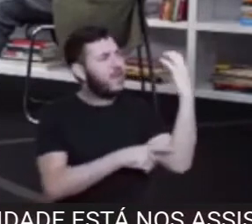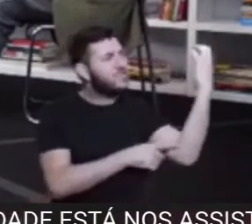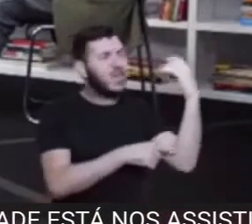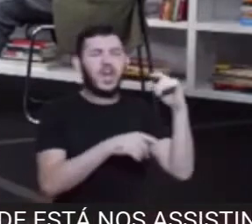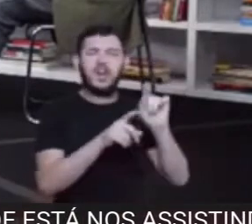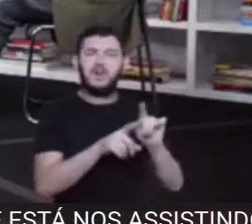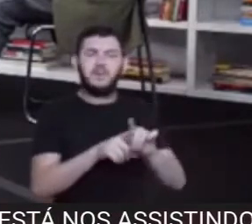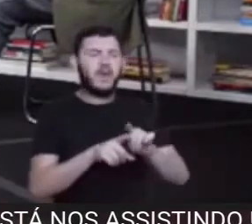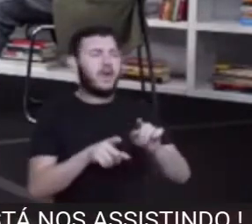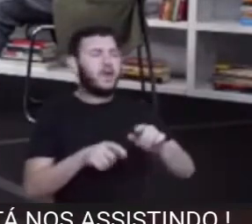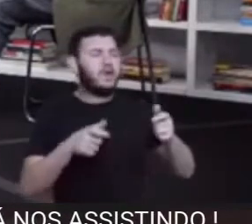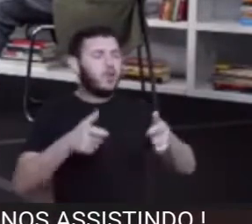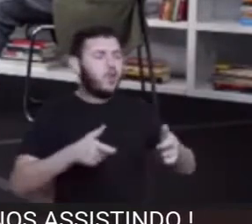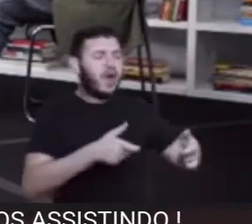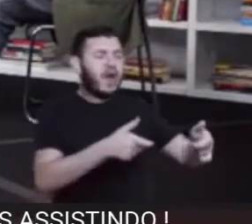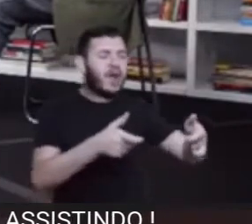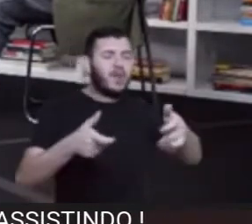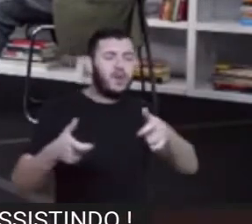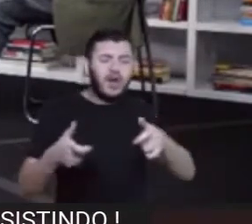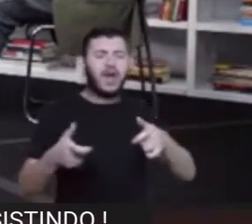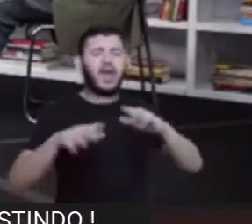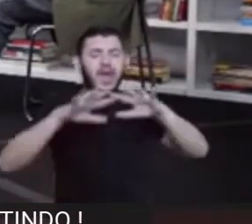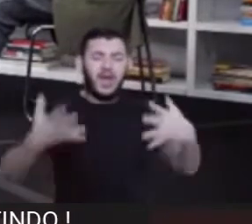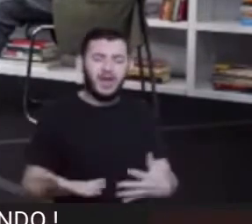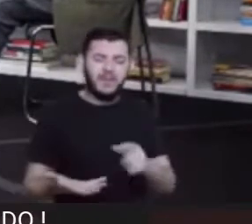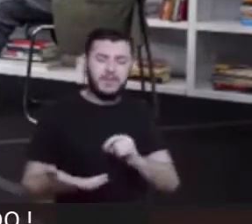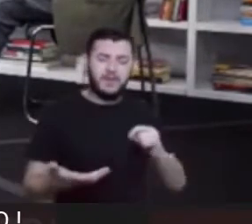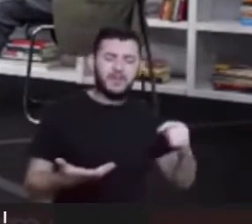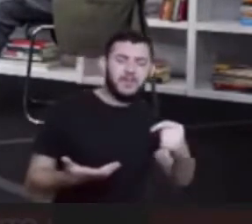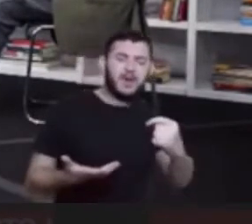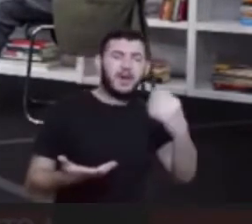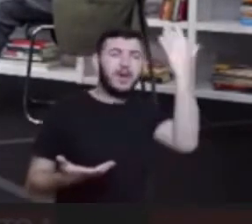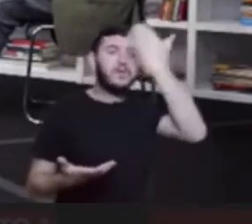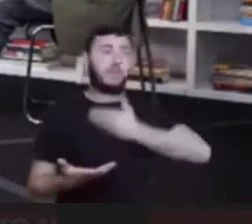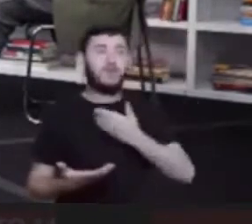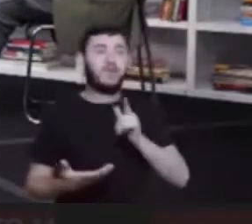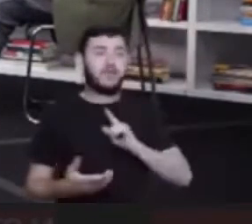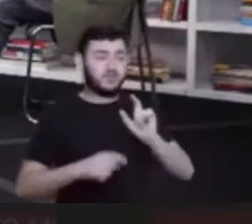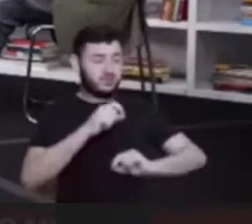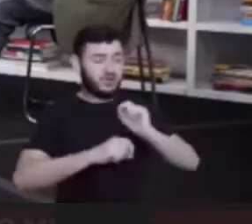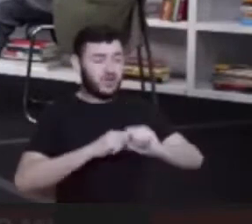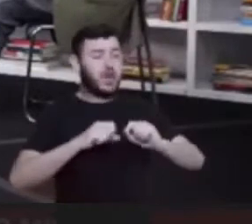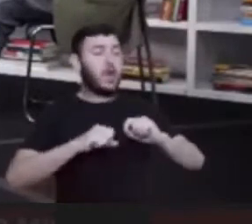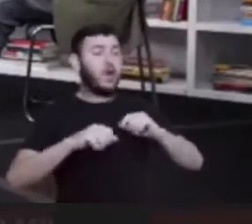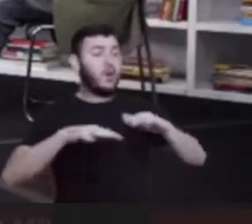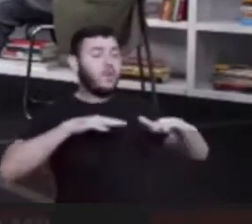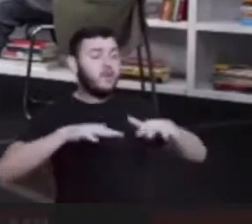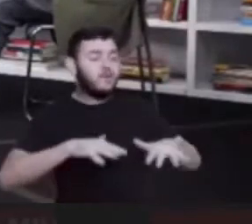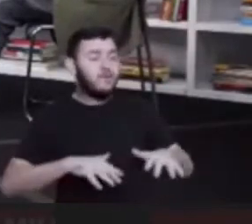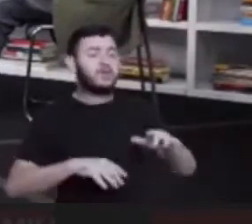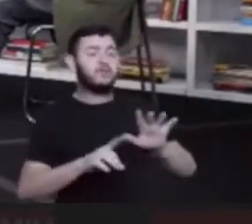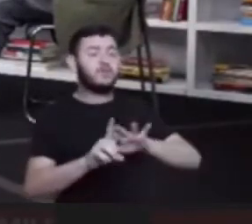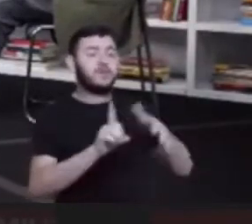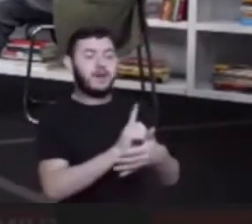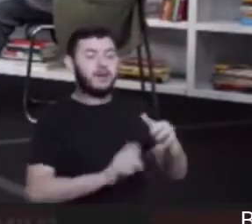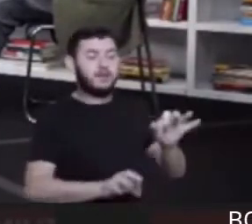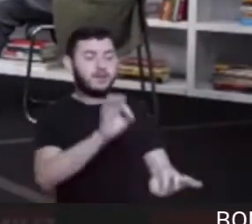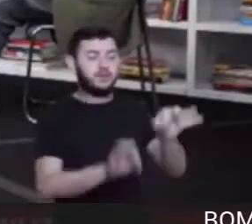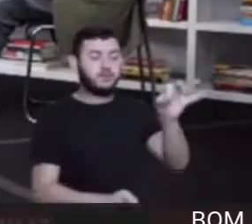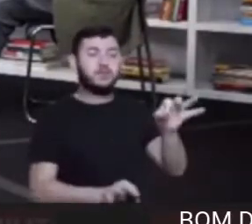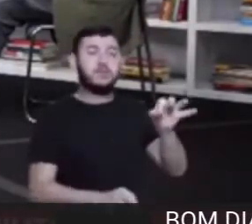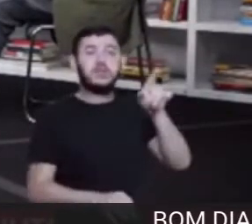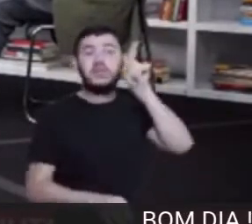Unidos, e a gente provava que tinha o movimento do Departamento de Justiça dos Estados Unidos, a gente provava que tinha